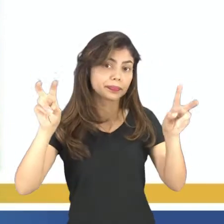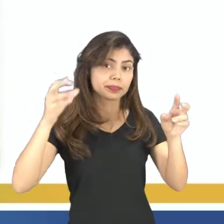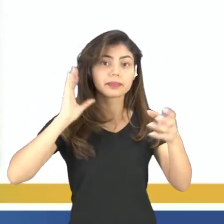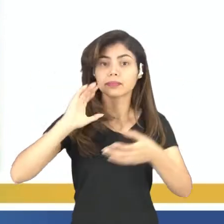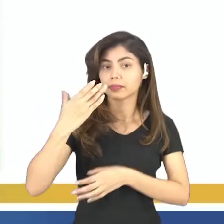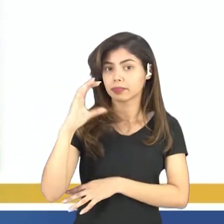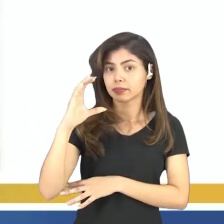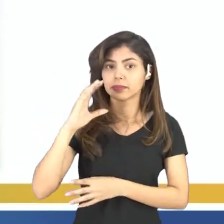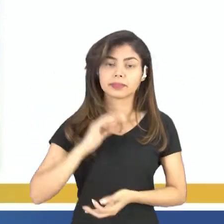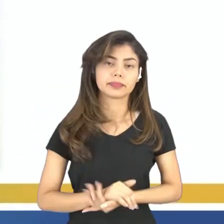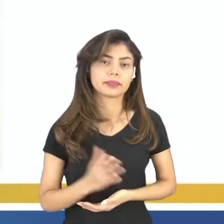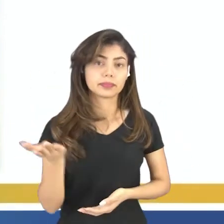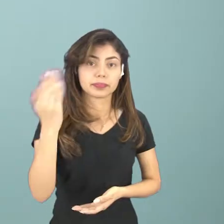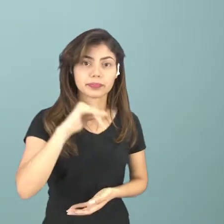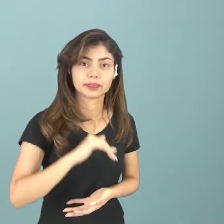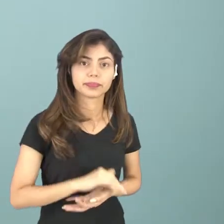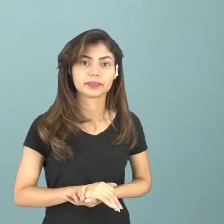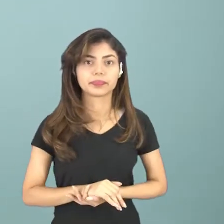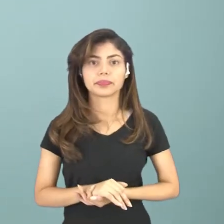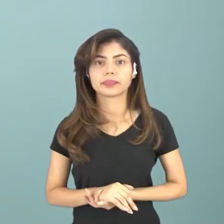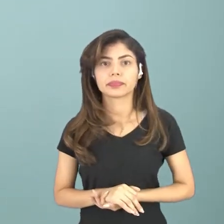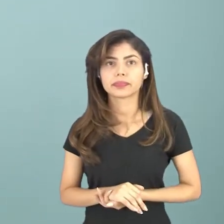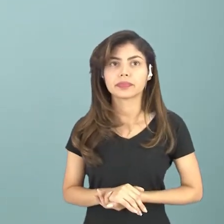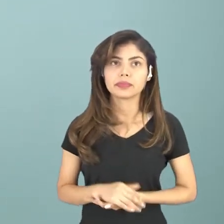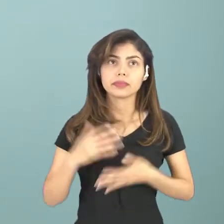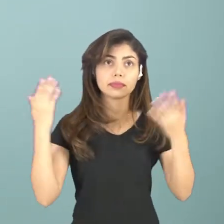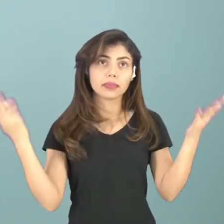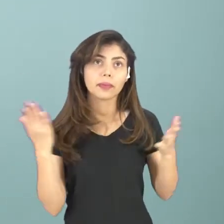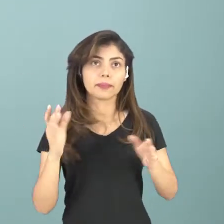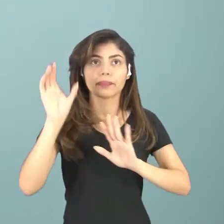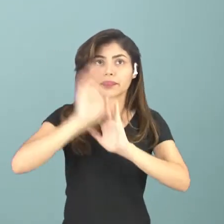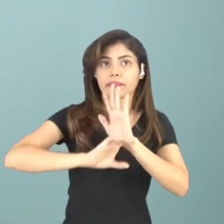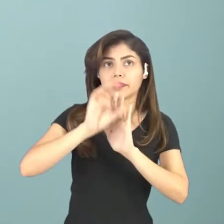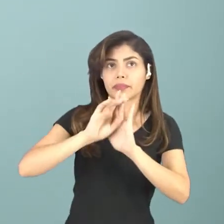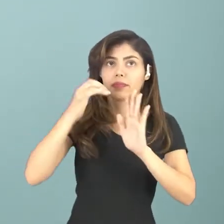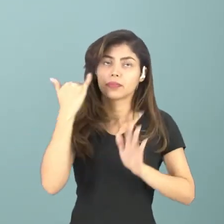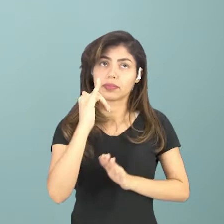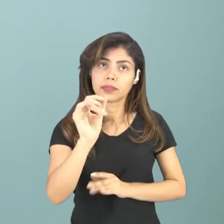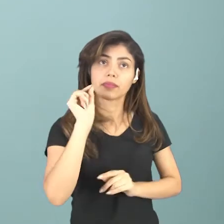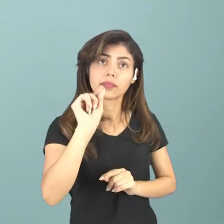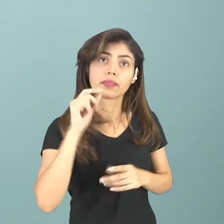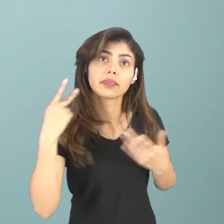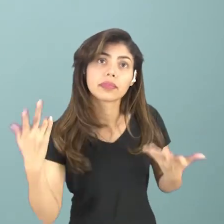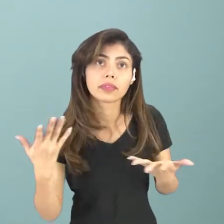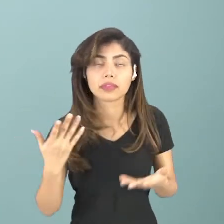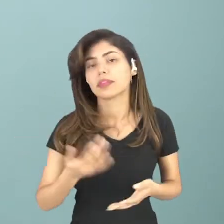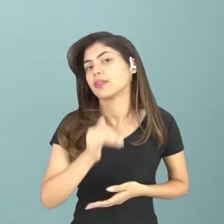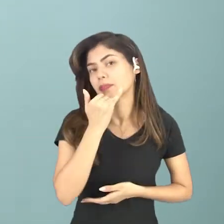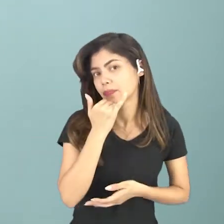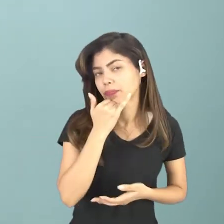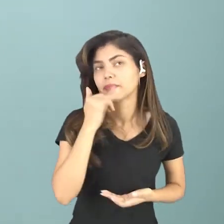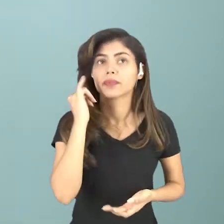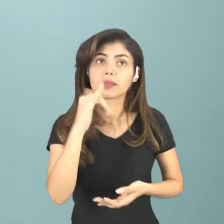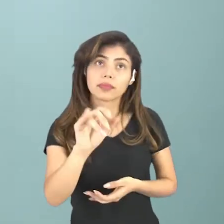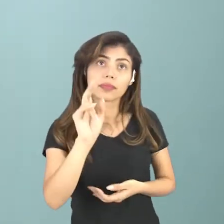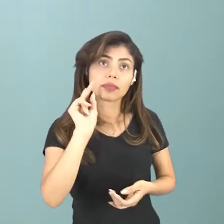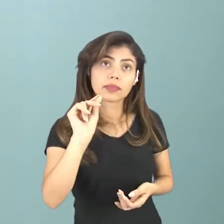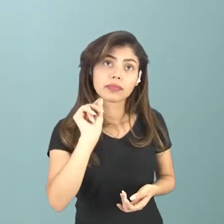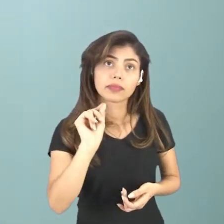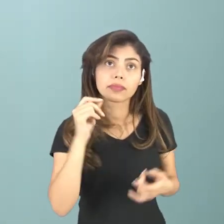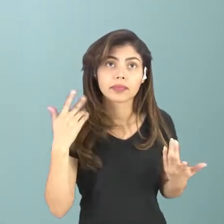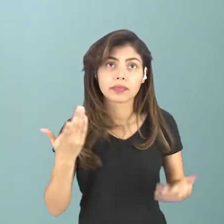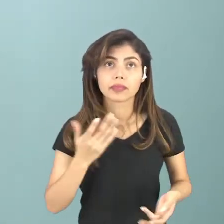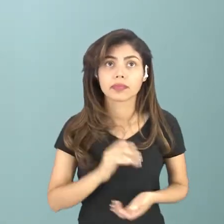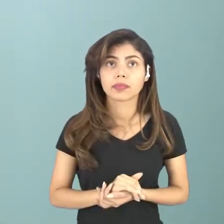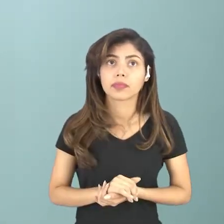muito elevada. Mas como é que a gente traz esses conceitos de forma correta? Basta assistir as nossas aulas de física que a gente